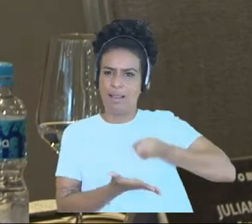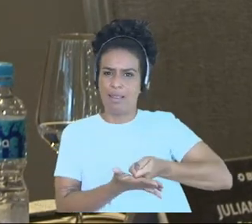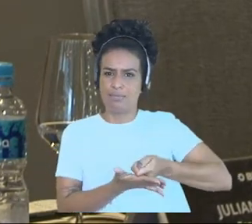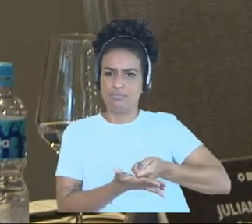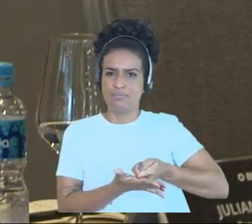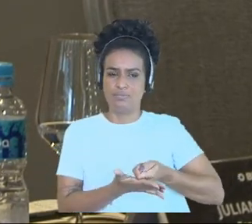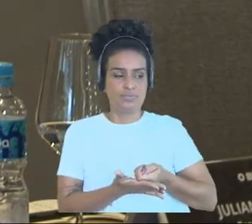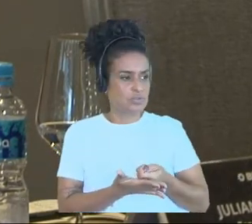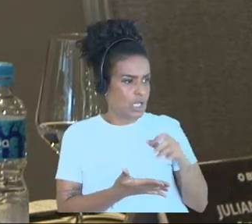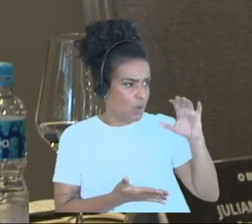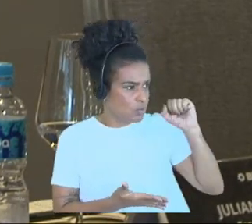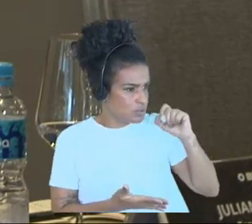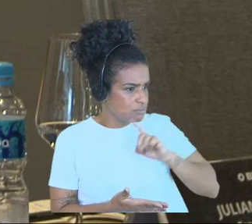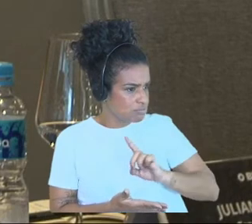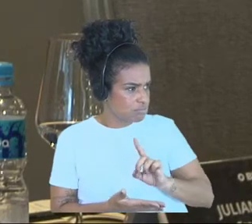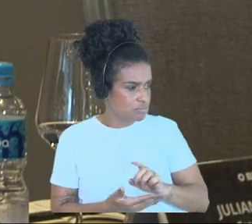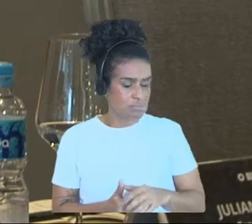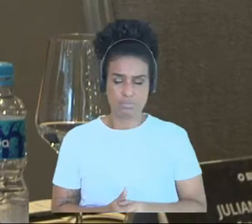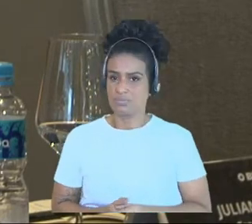baixo.